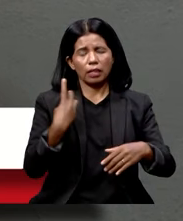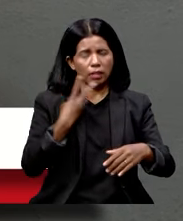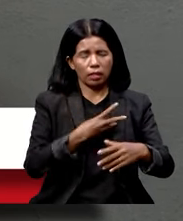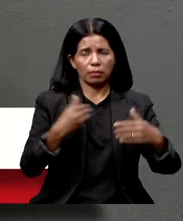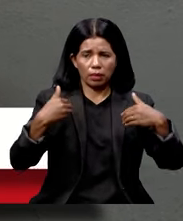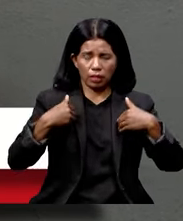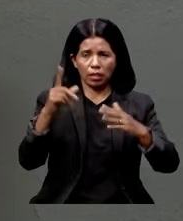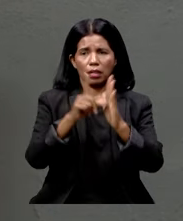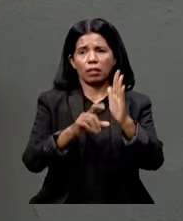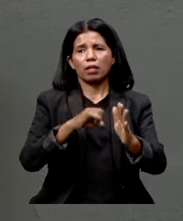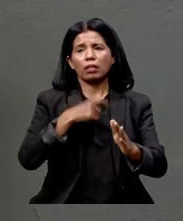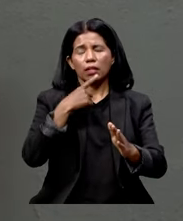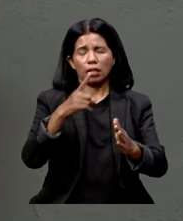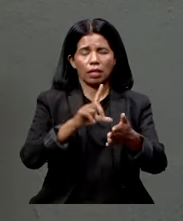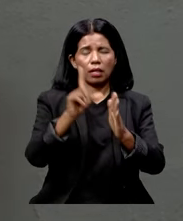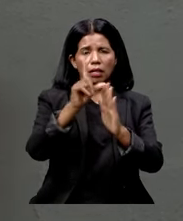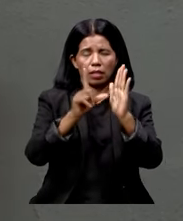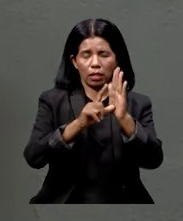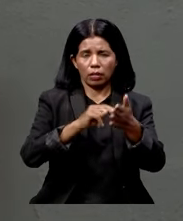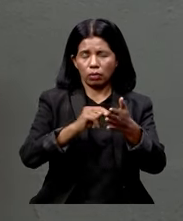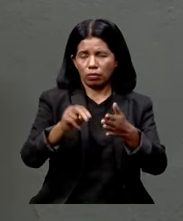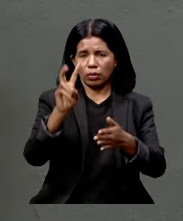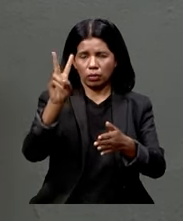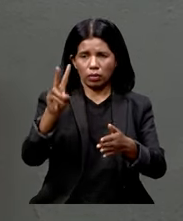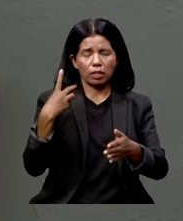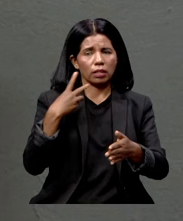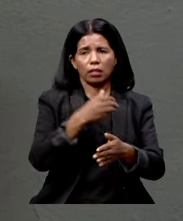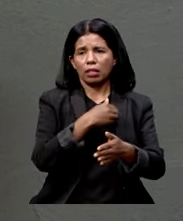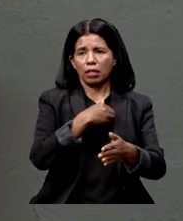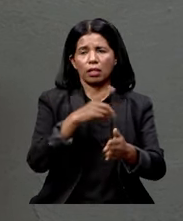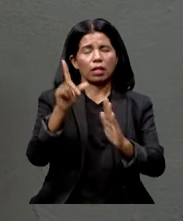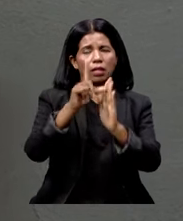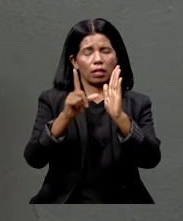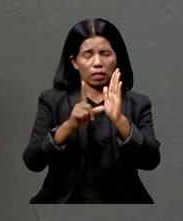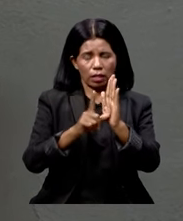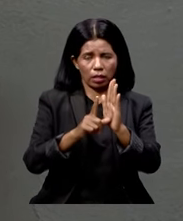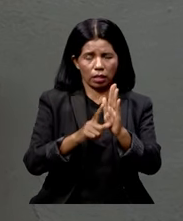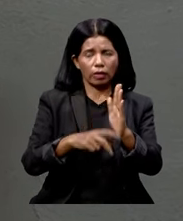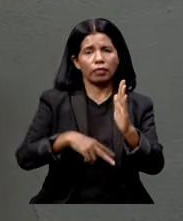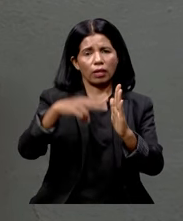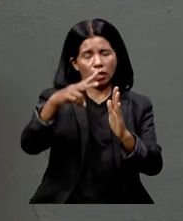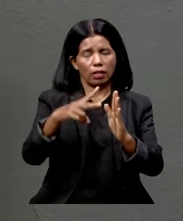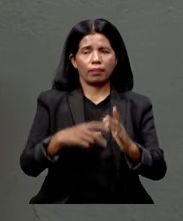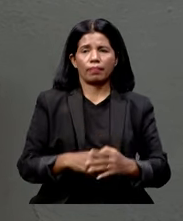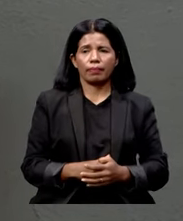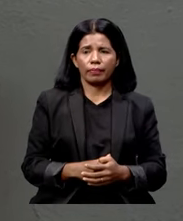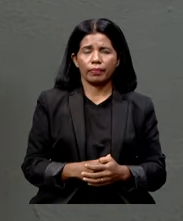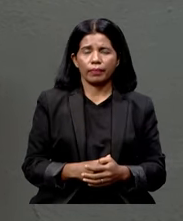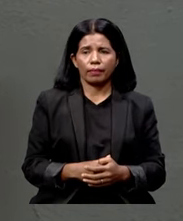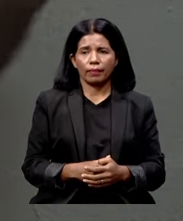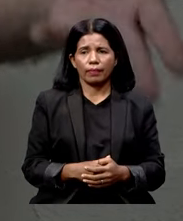Tau tamani we have temi lei numero 2. Se ita sidau ke revoga, lei ni vale ehela. Sale.